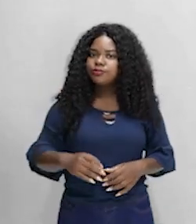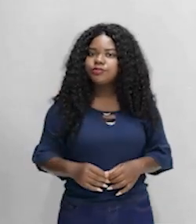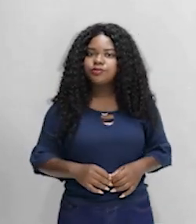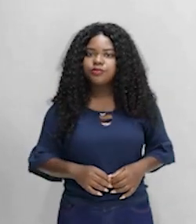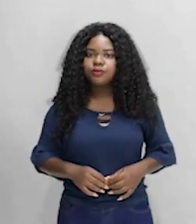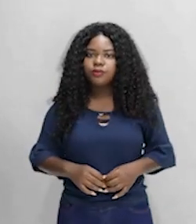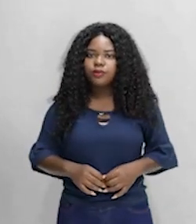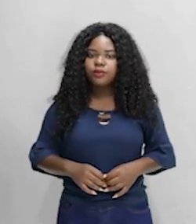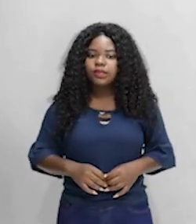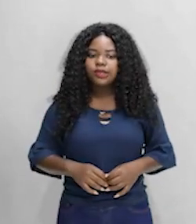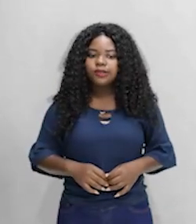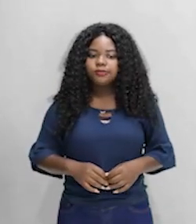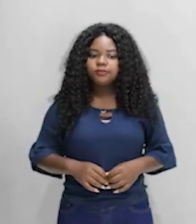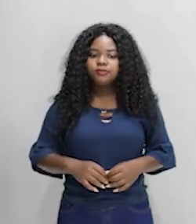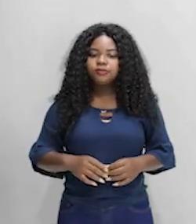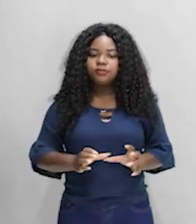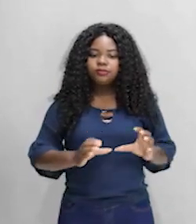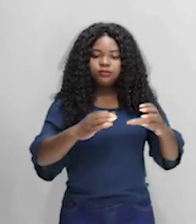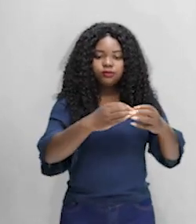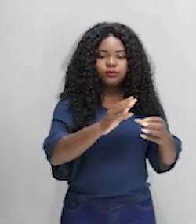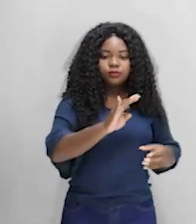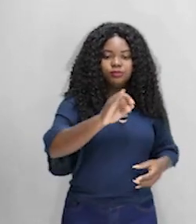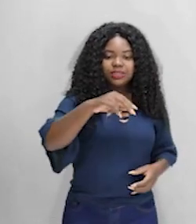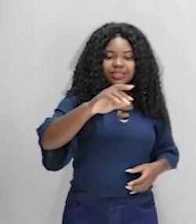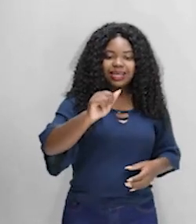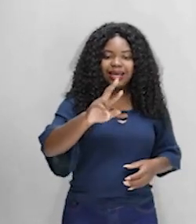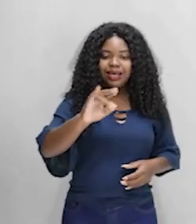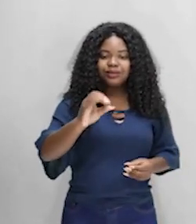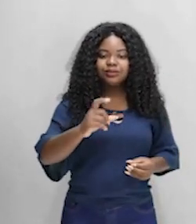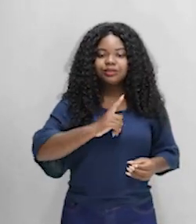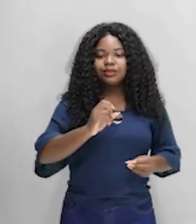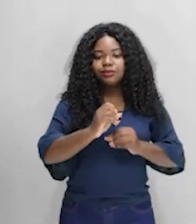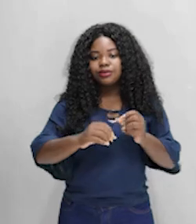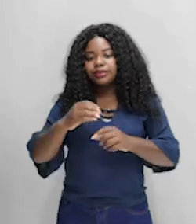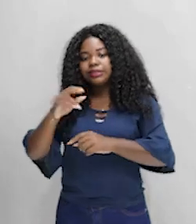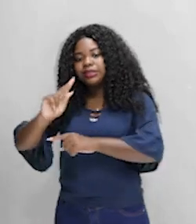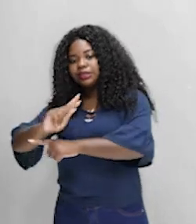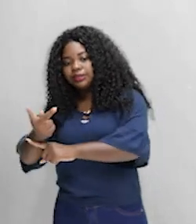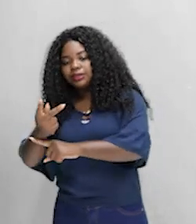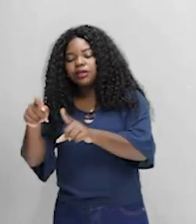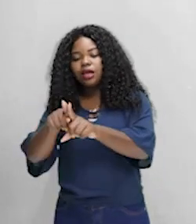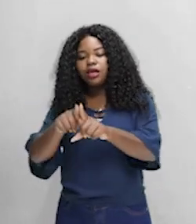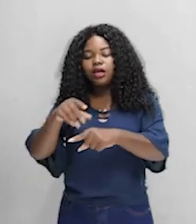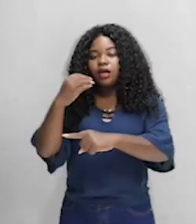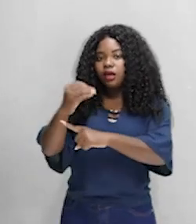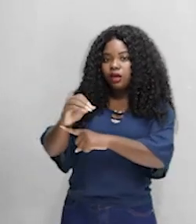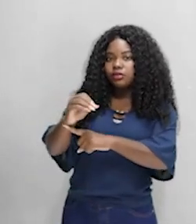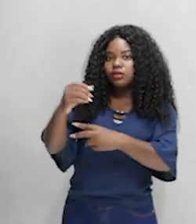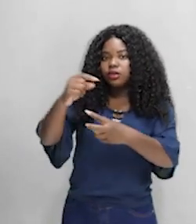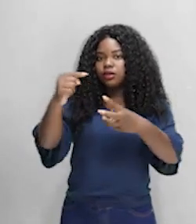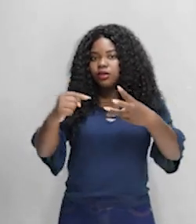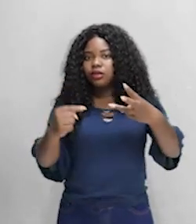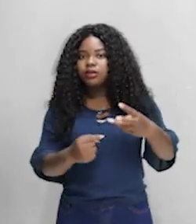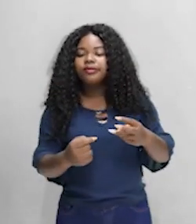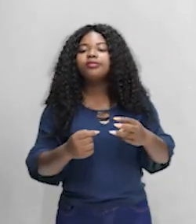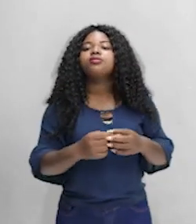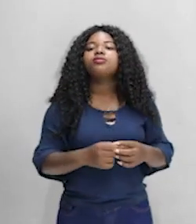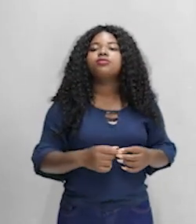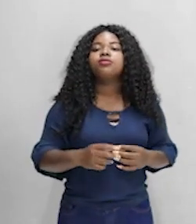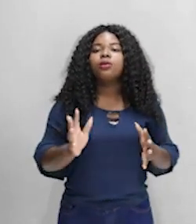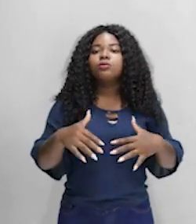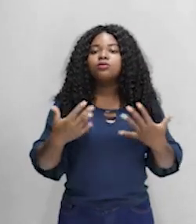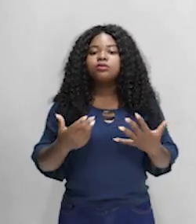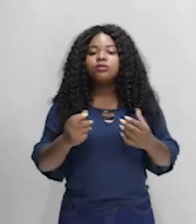só, composto binário, só tem hidrogênio e oxigênio, apenas dois elementos. Composto binário, onde o elemento